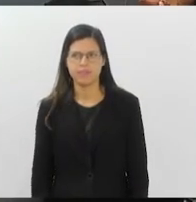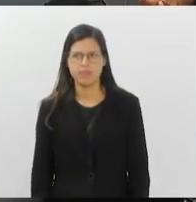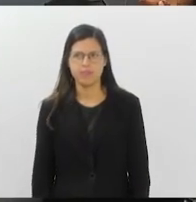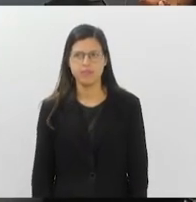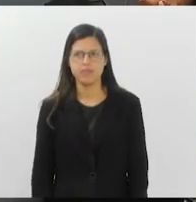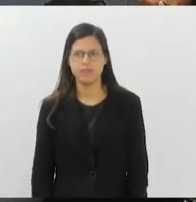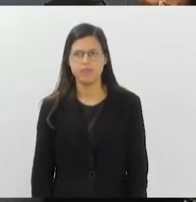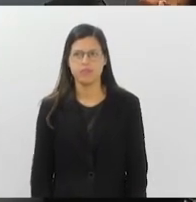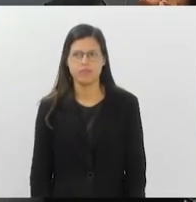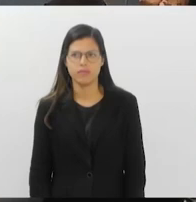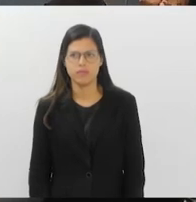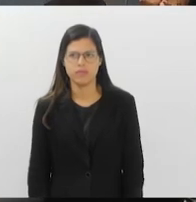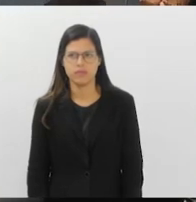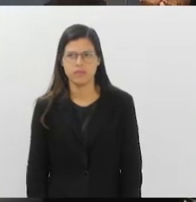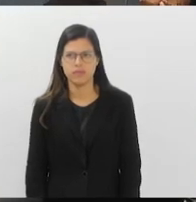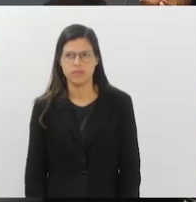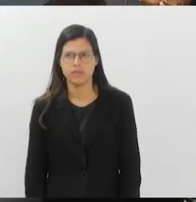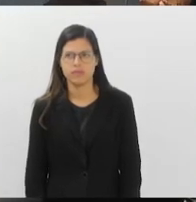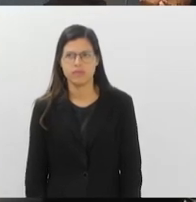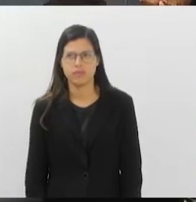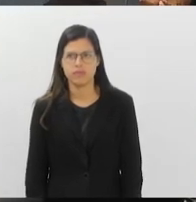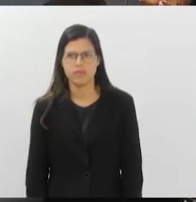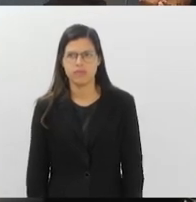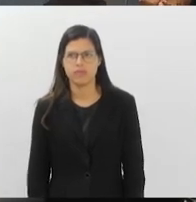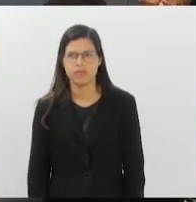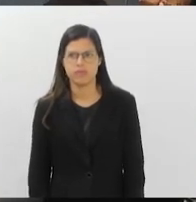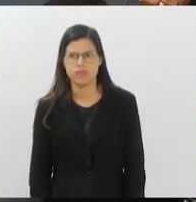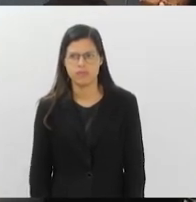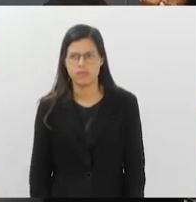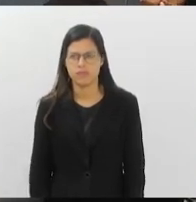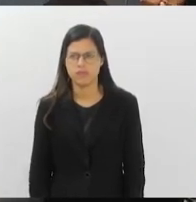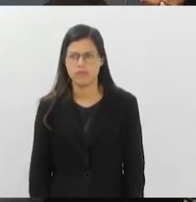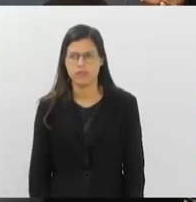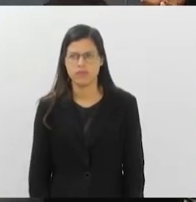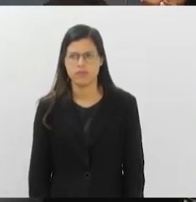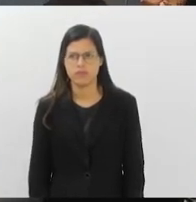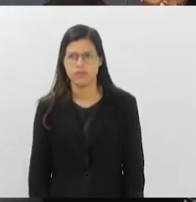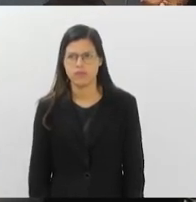Bom dia. Tá funcionando? Deixa o microfone estar ligado aí.